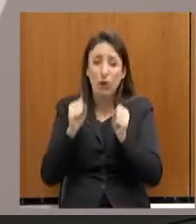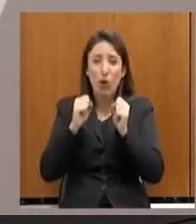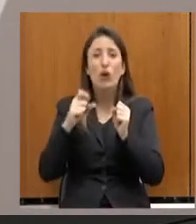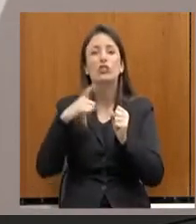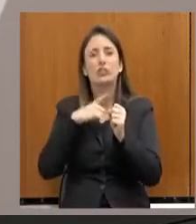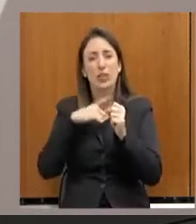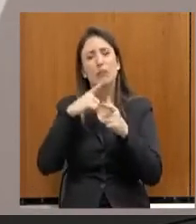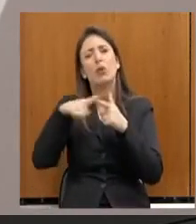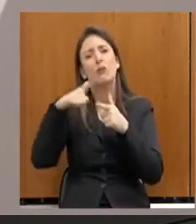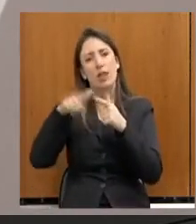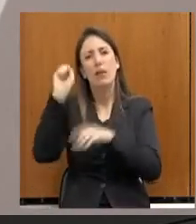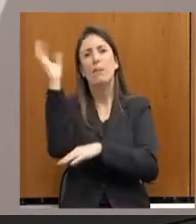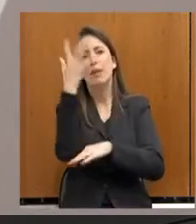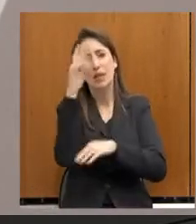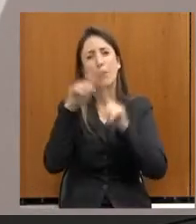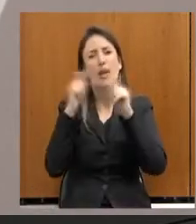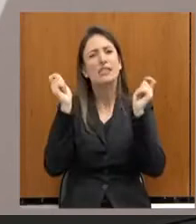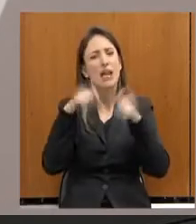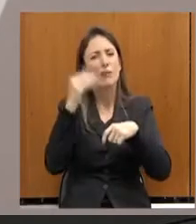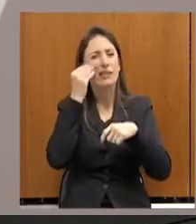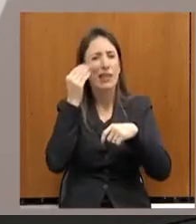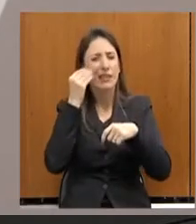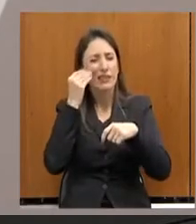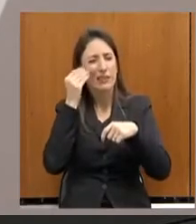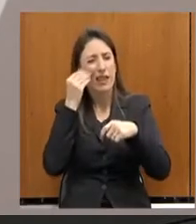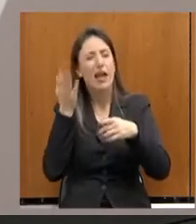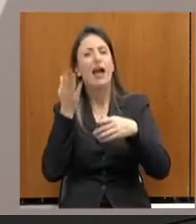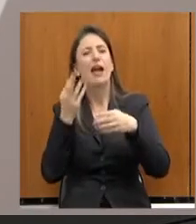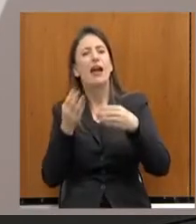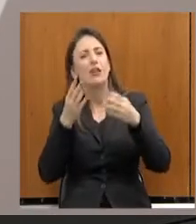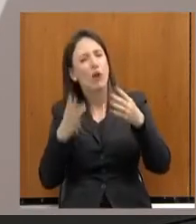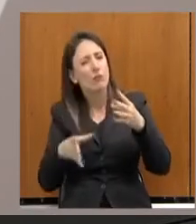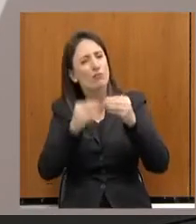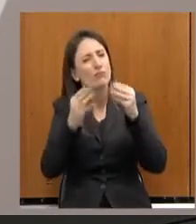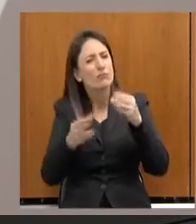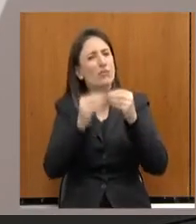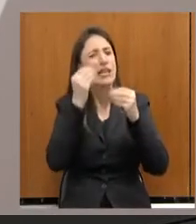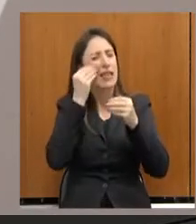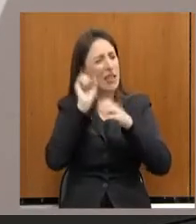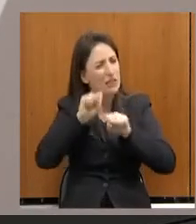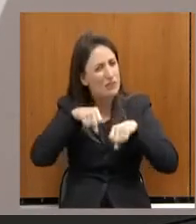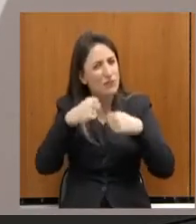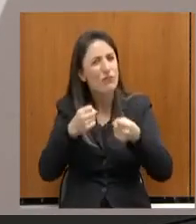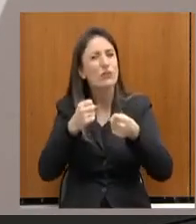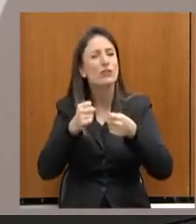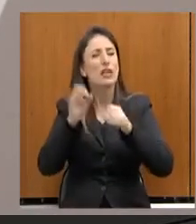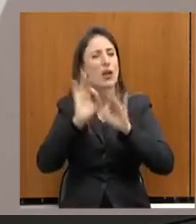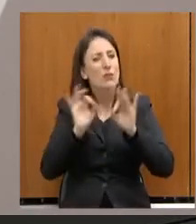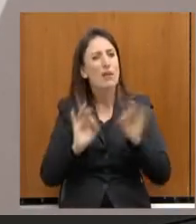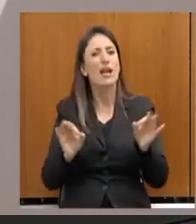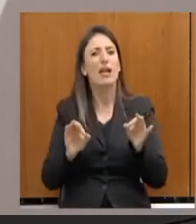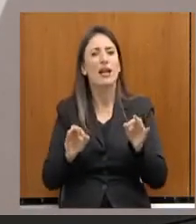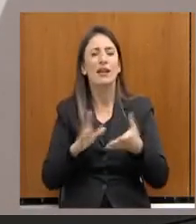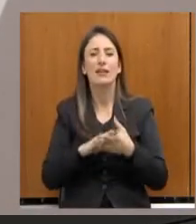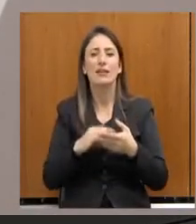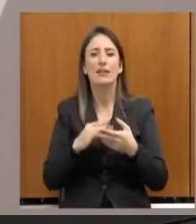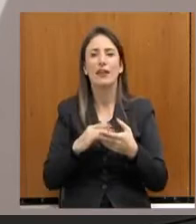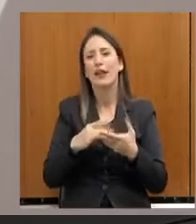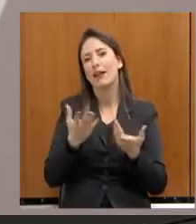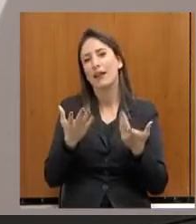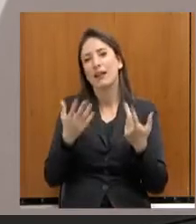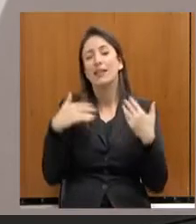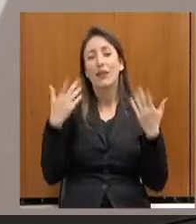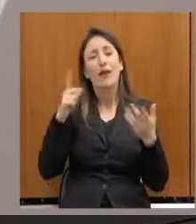Então somos daquele pensamento que não se faz omelete sem quebrar o ovo e é uma necessidade